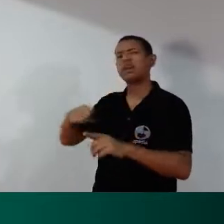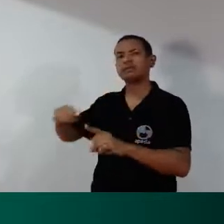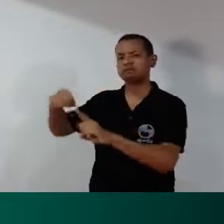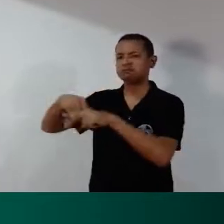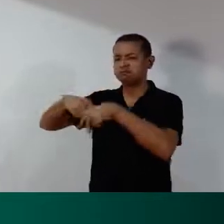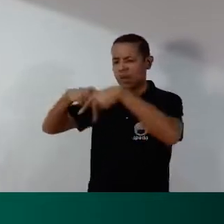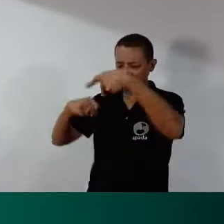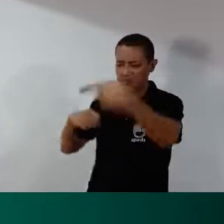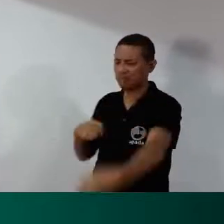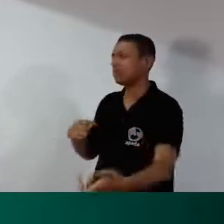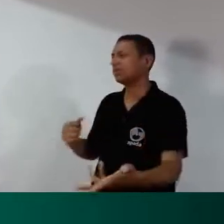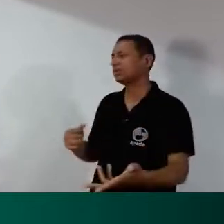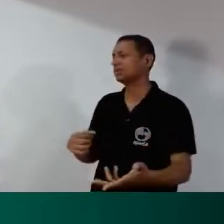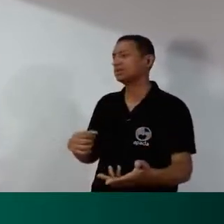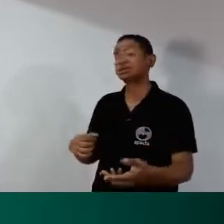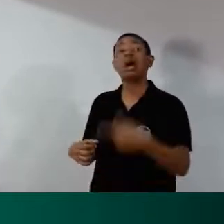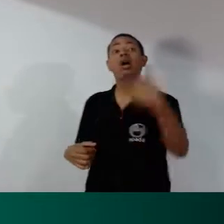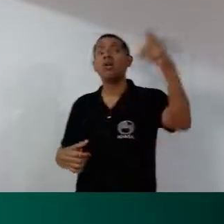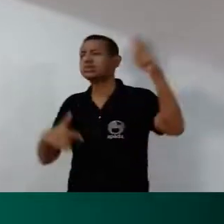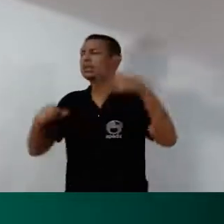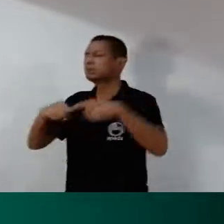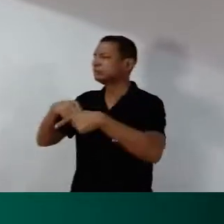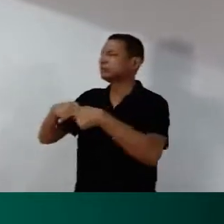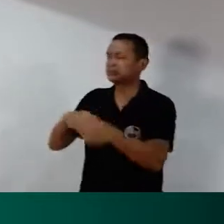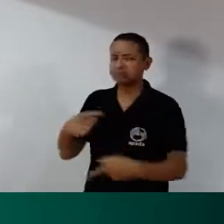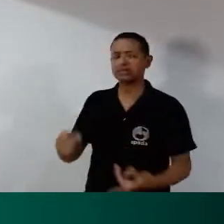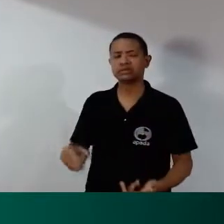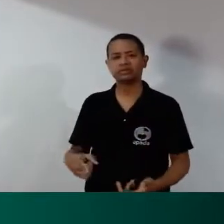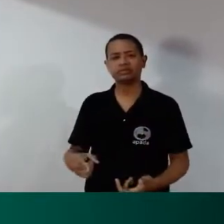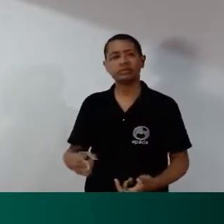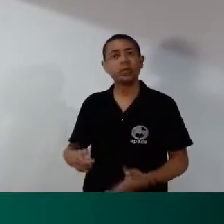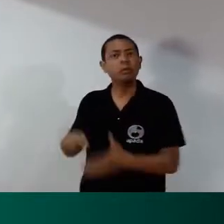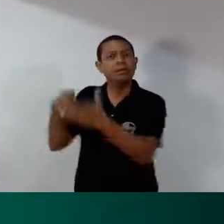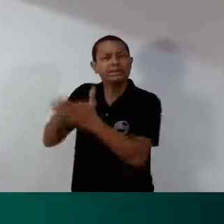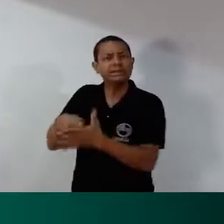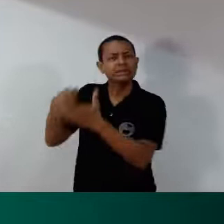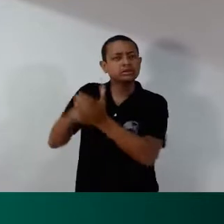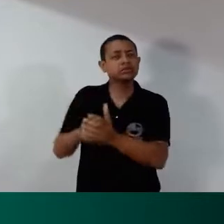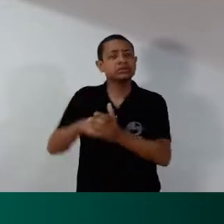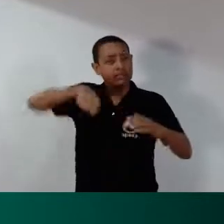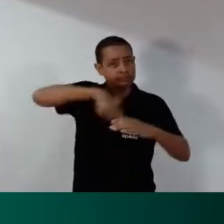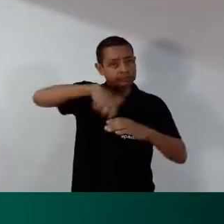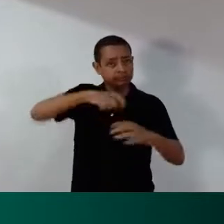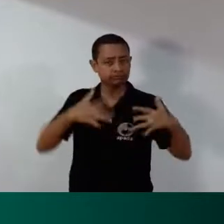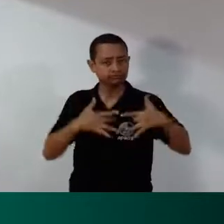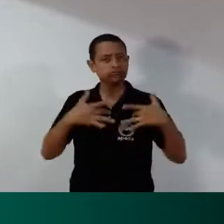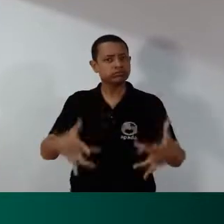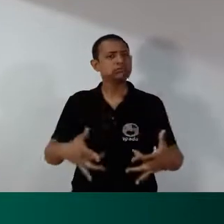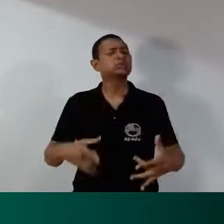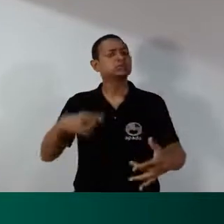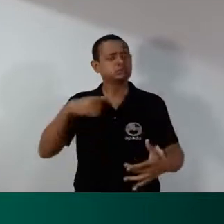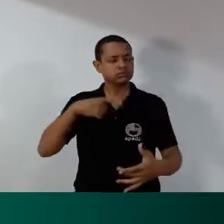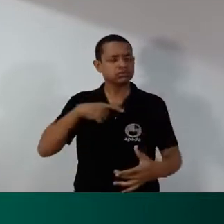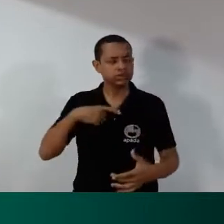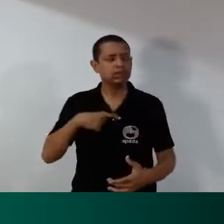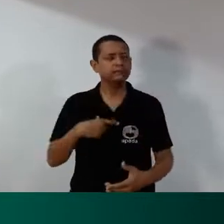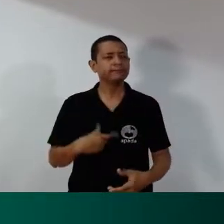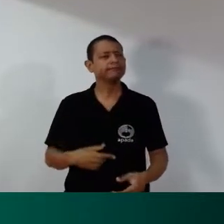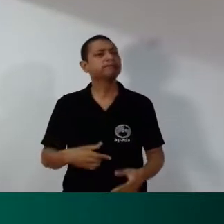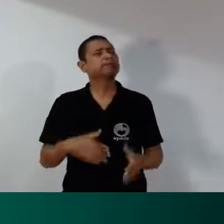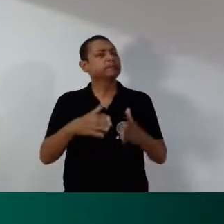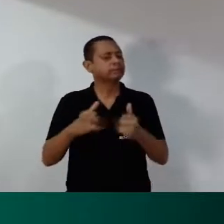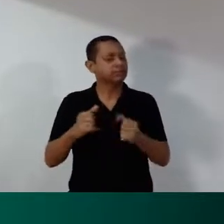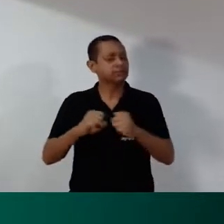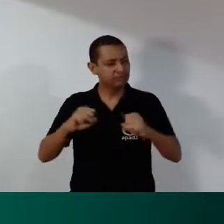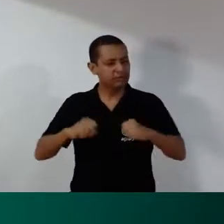muito apelo social a luta das cozinhas solidaris tem muito apelo outro debate que a gente tem que fazer que aí nisso